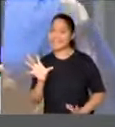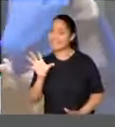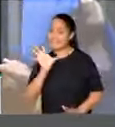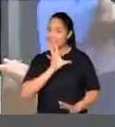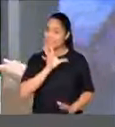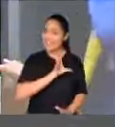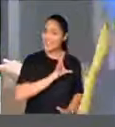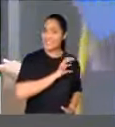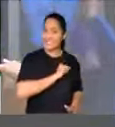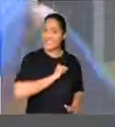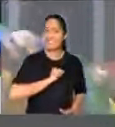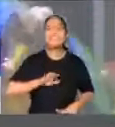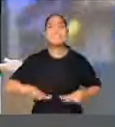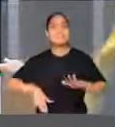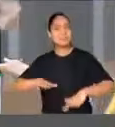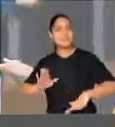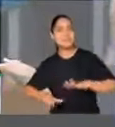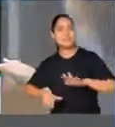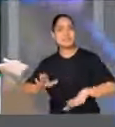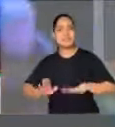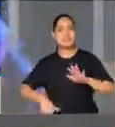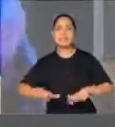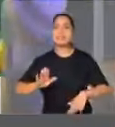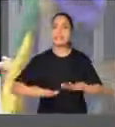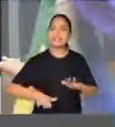verdadeiro amor,